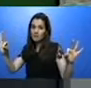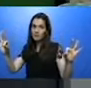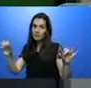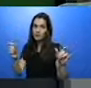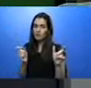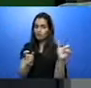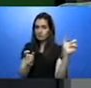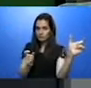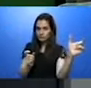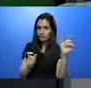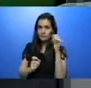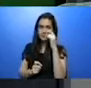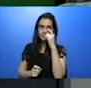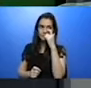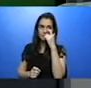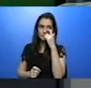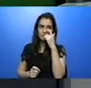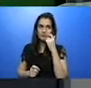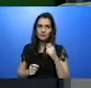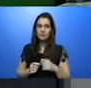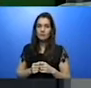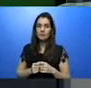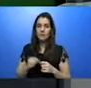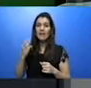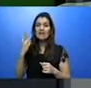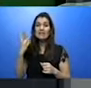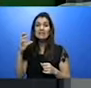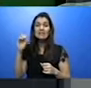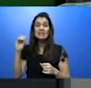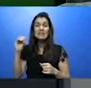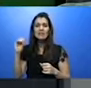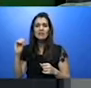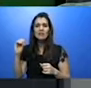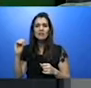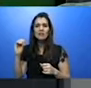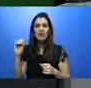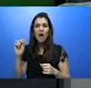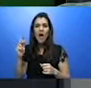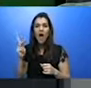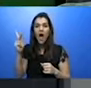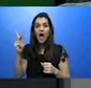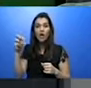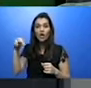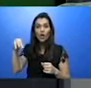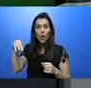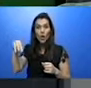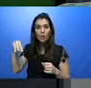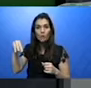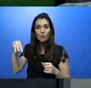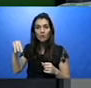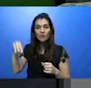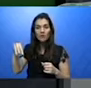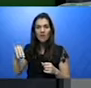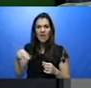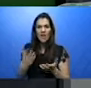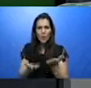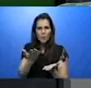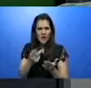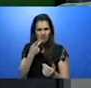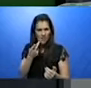bem? Outras, olha, 30 quilômetros. Será que é massa? Eu peso e falo, nossa, eu tô com 30